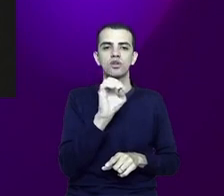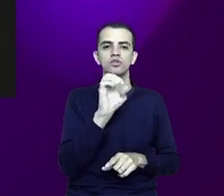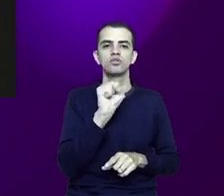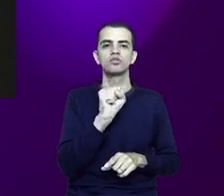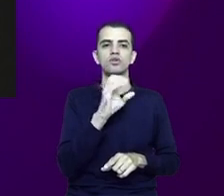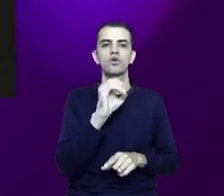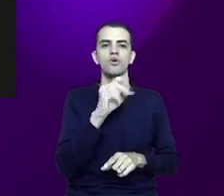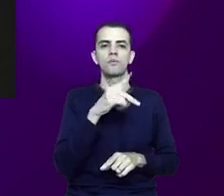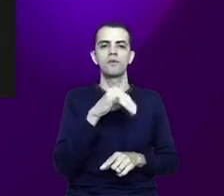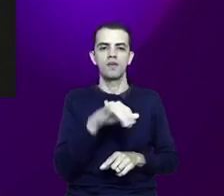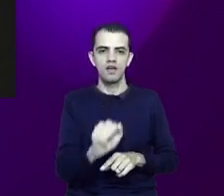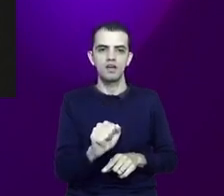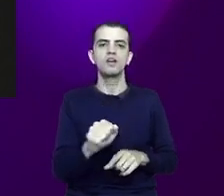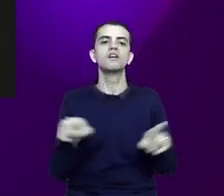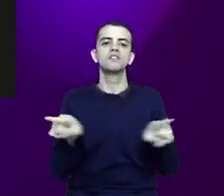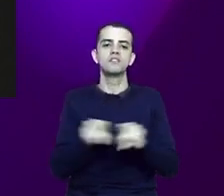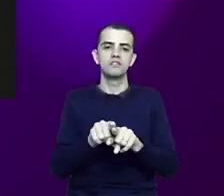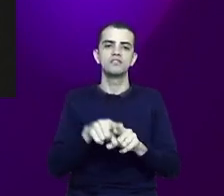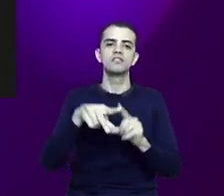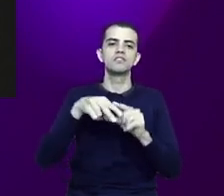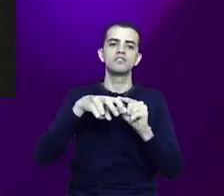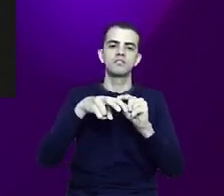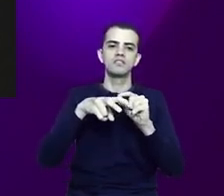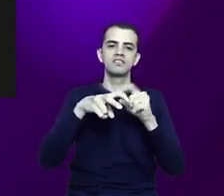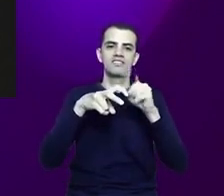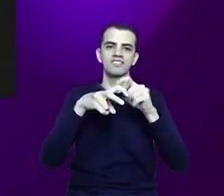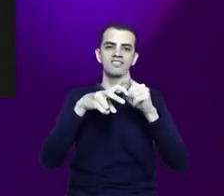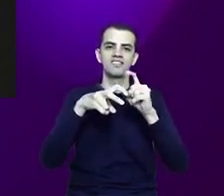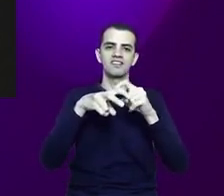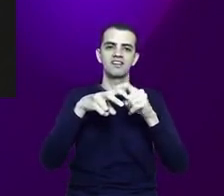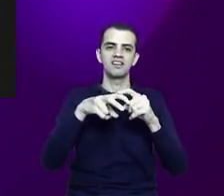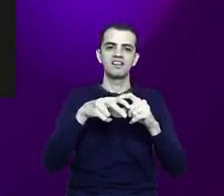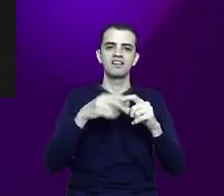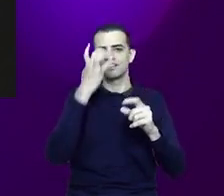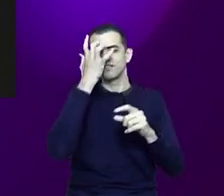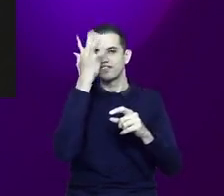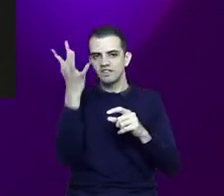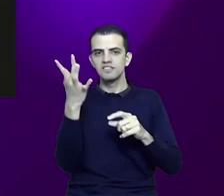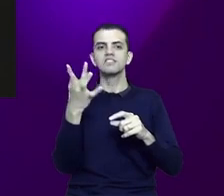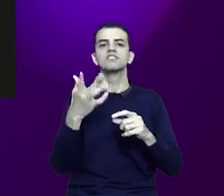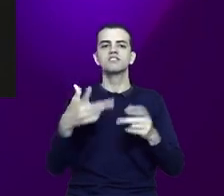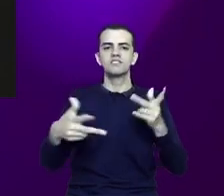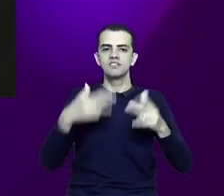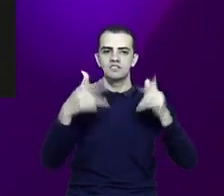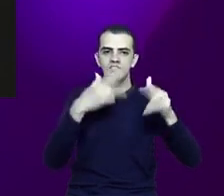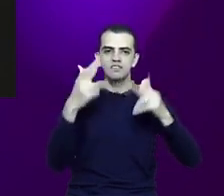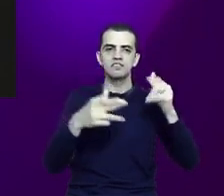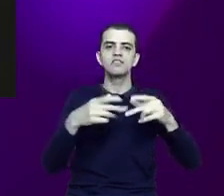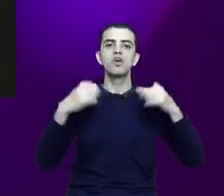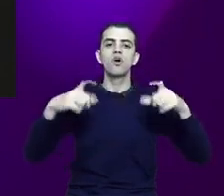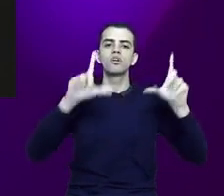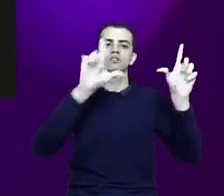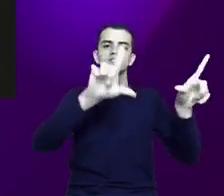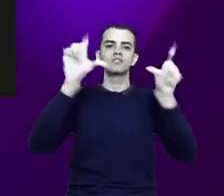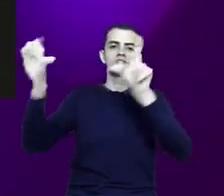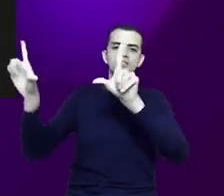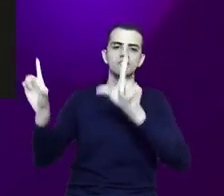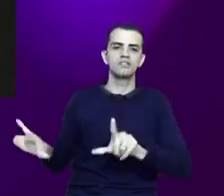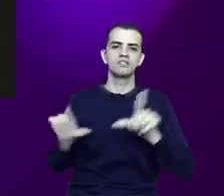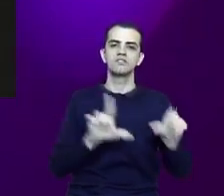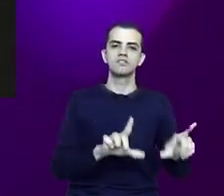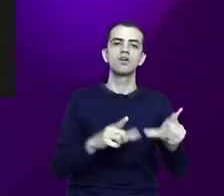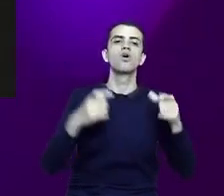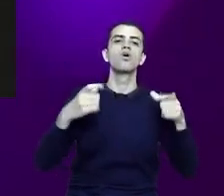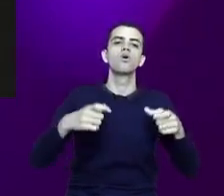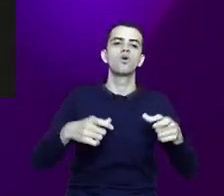fazer o planejamento nesse caso, dos portais, uma coisa mais simples, a posição das telas. Hoje a gente tem ligado